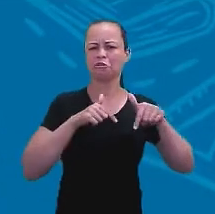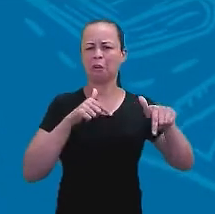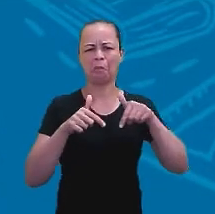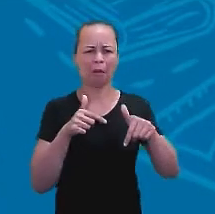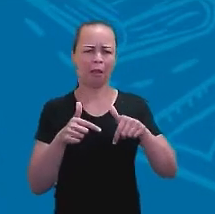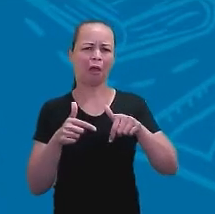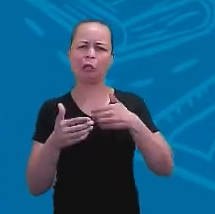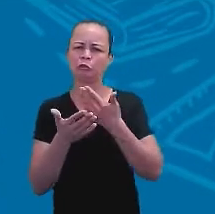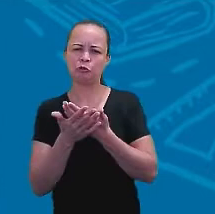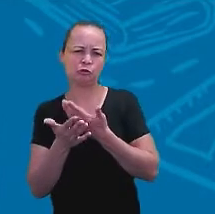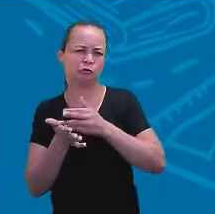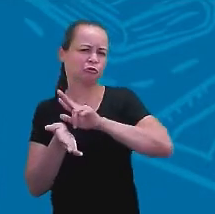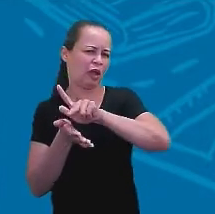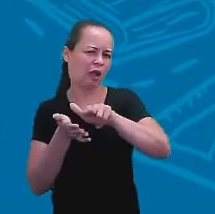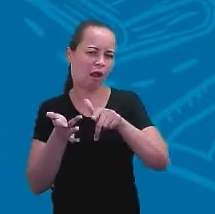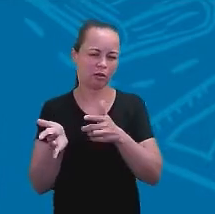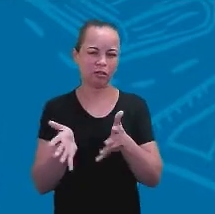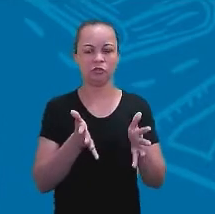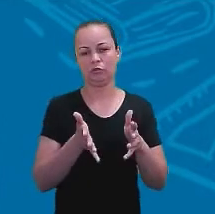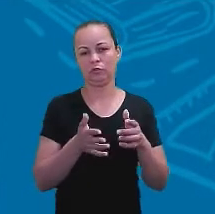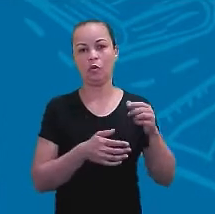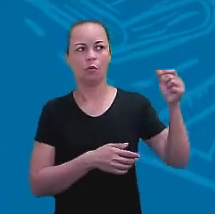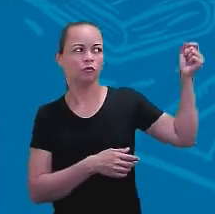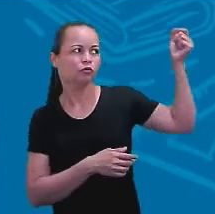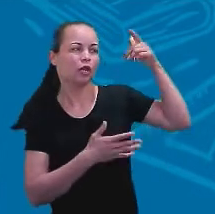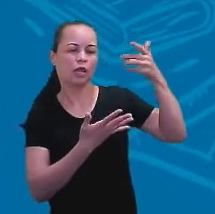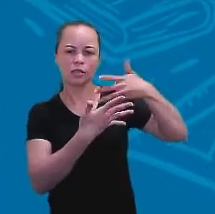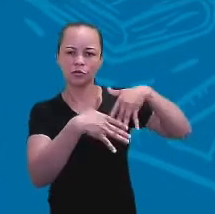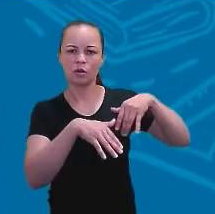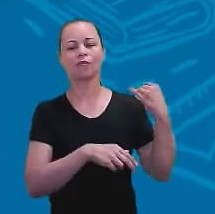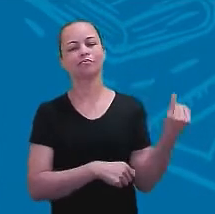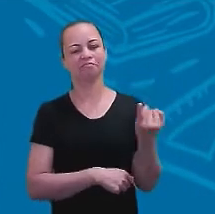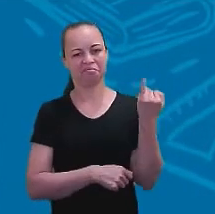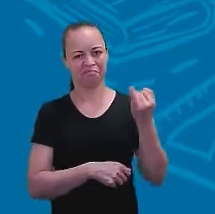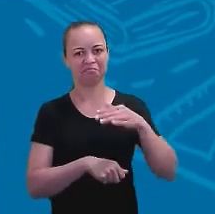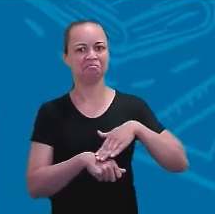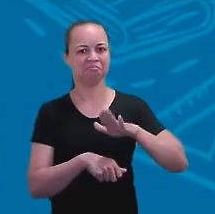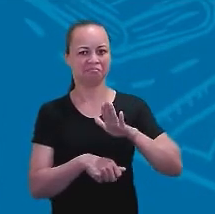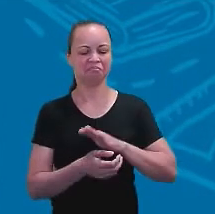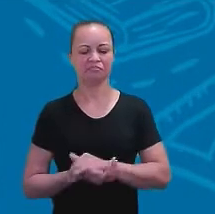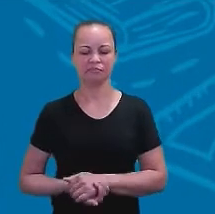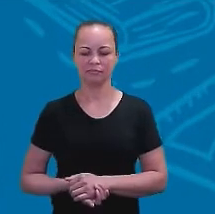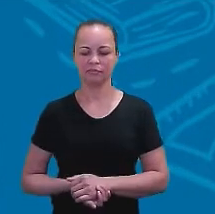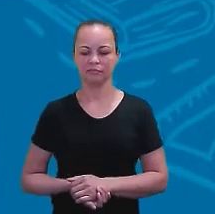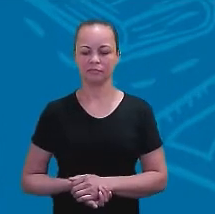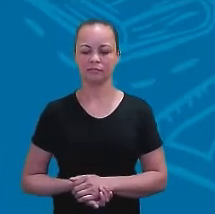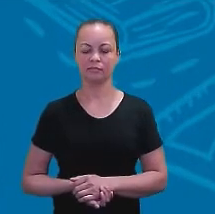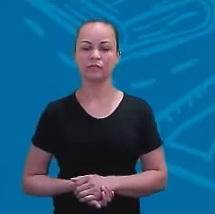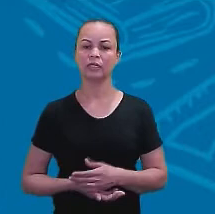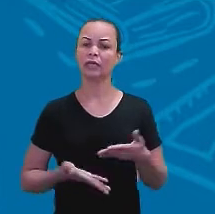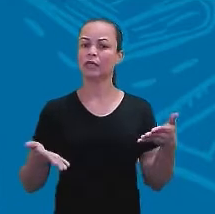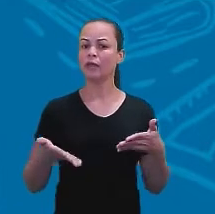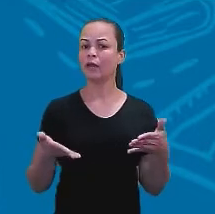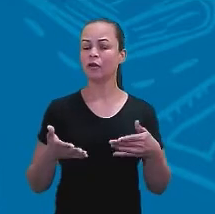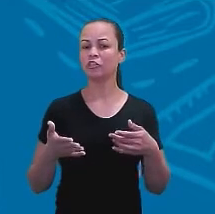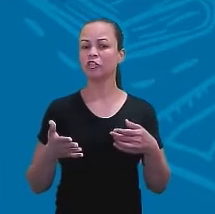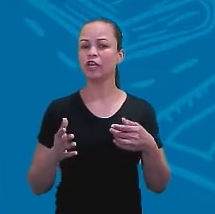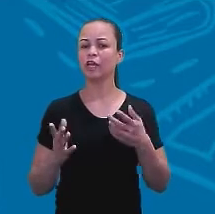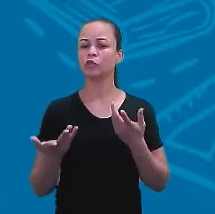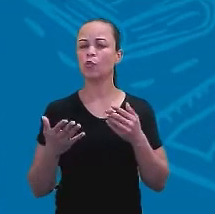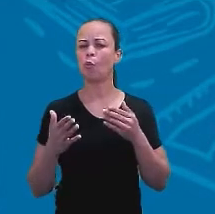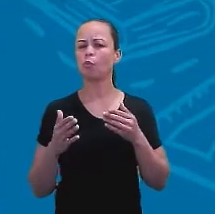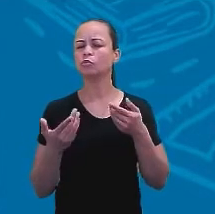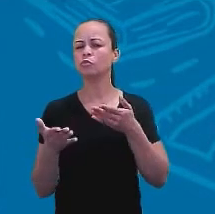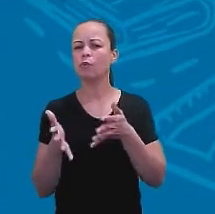observem como essa fonte de luz natural ela é importante. E aí a gente chega no outro ponto da nossa aula, que são